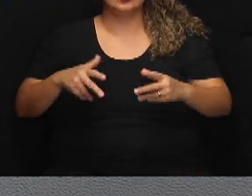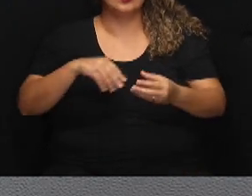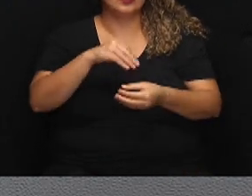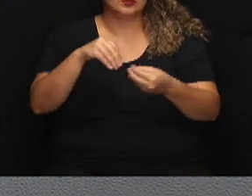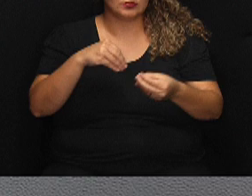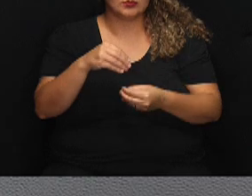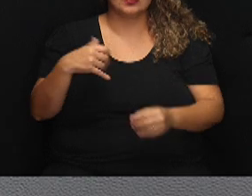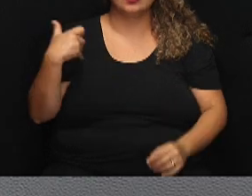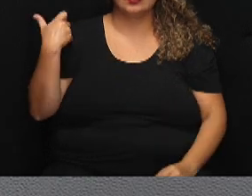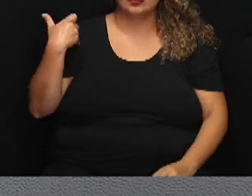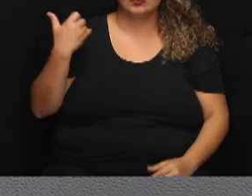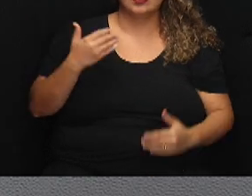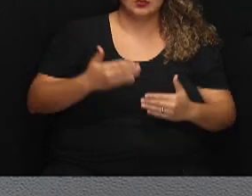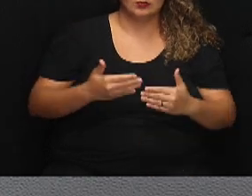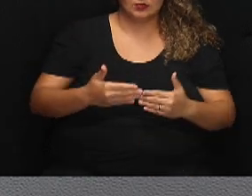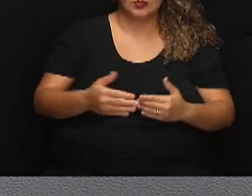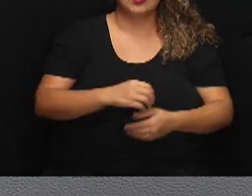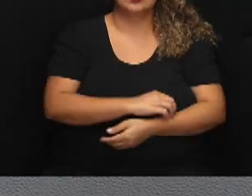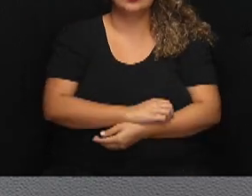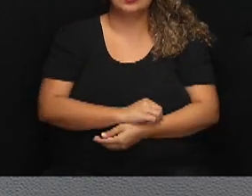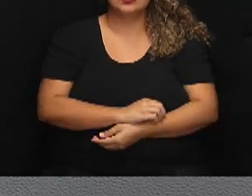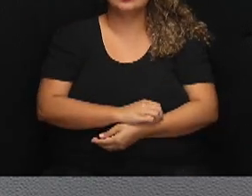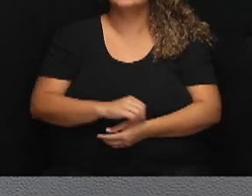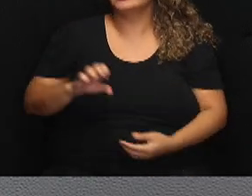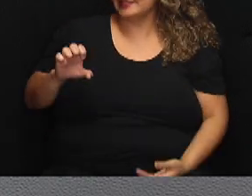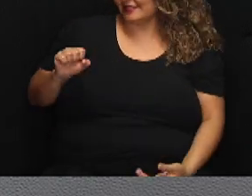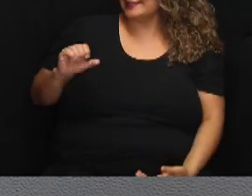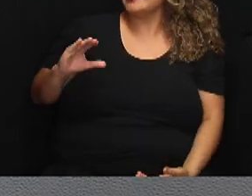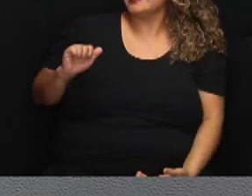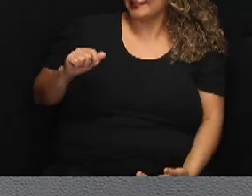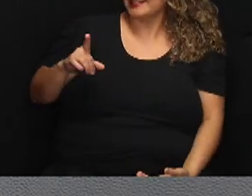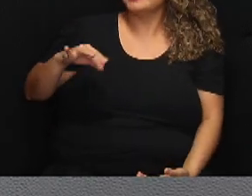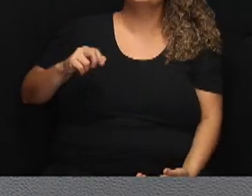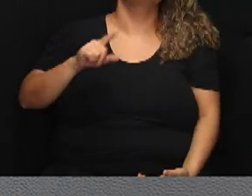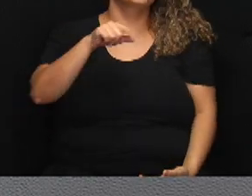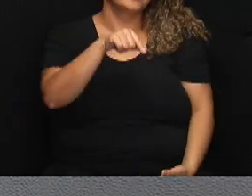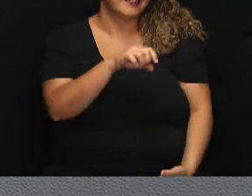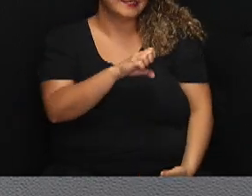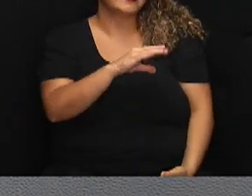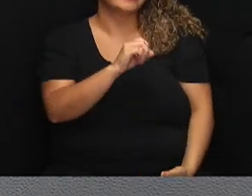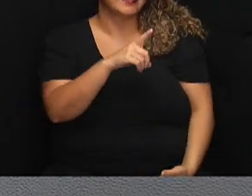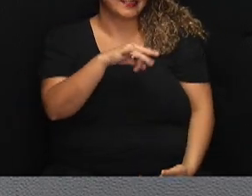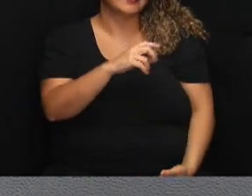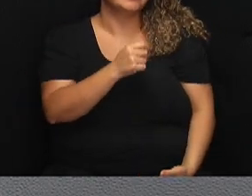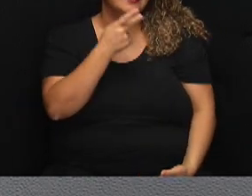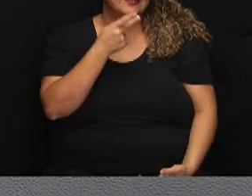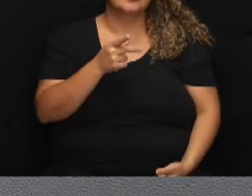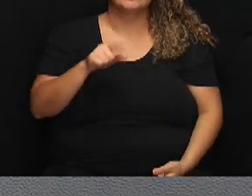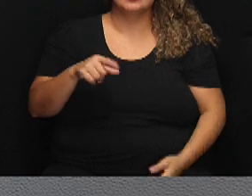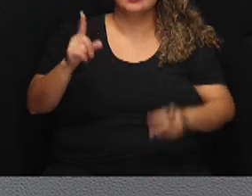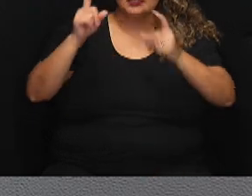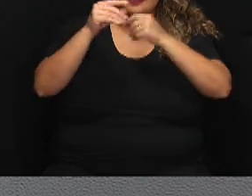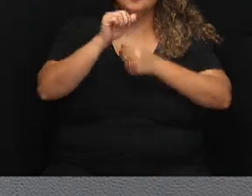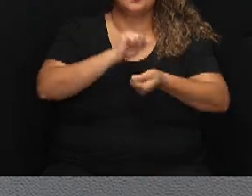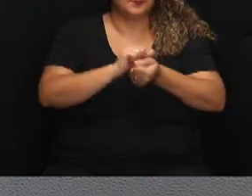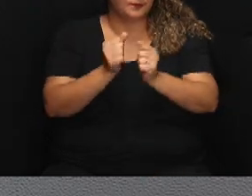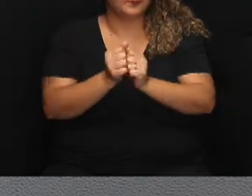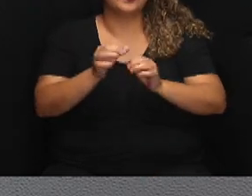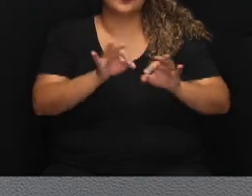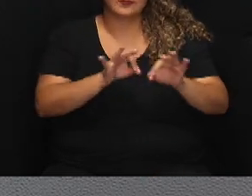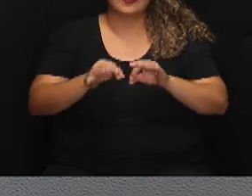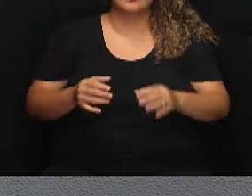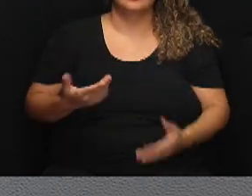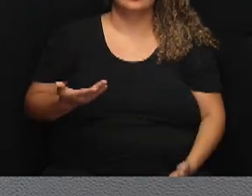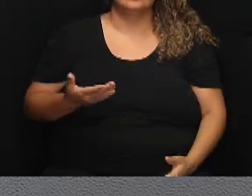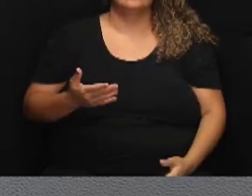numa idade sequencial, escadinha, né? Escadinha que a gente fala, e a dificuldade mesmo de conseguir se reorganizar para poder